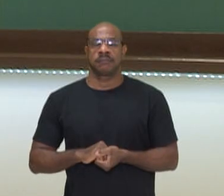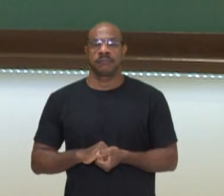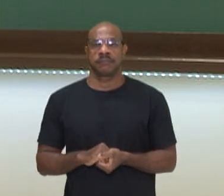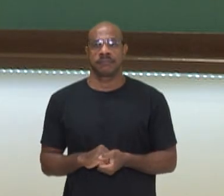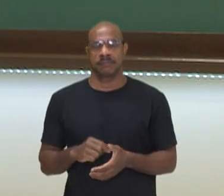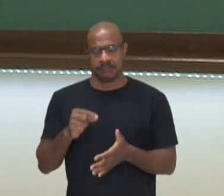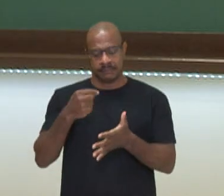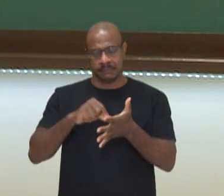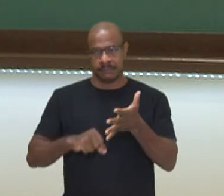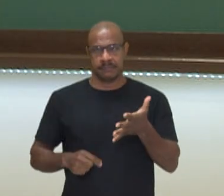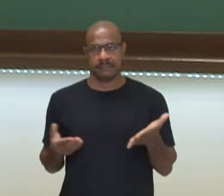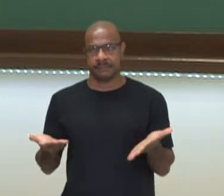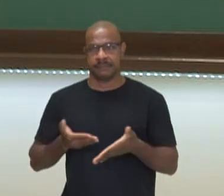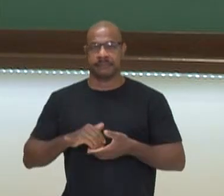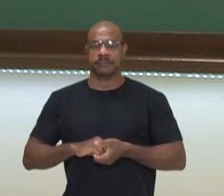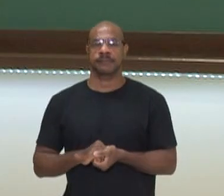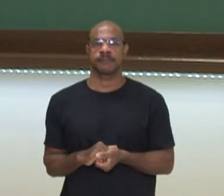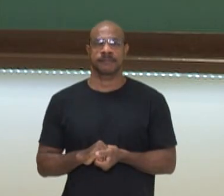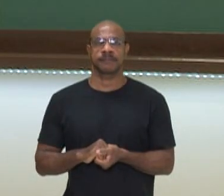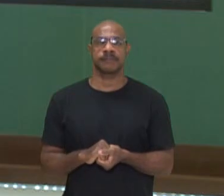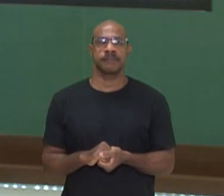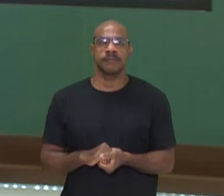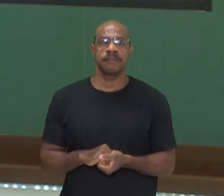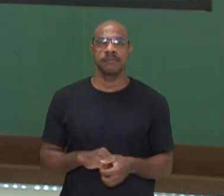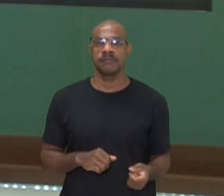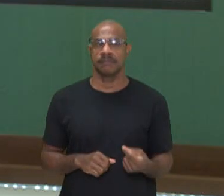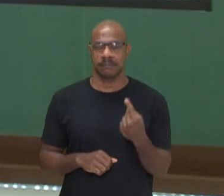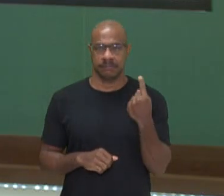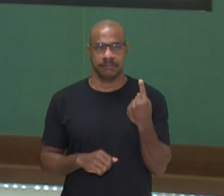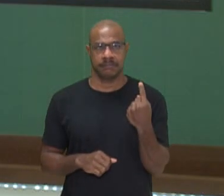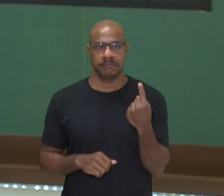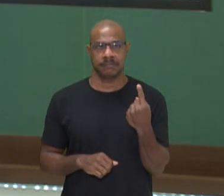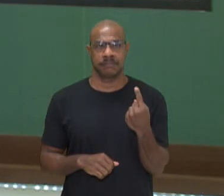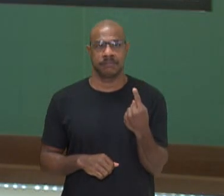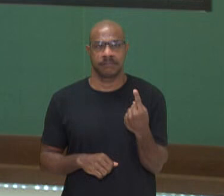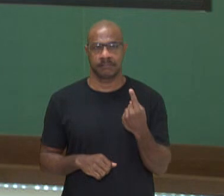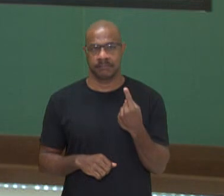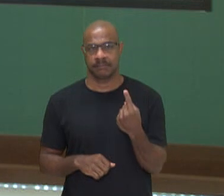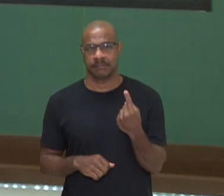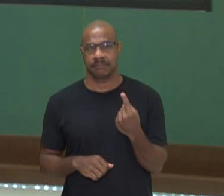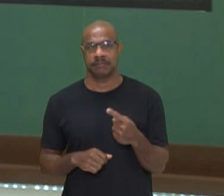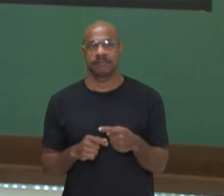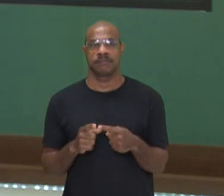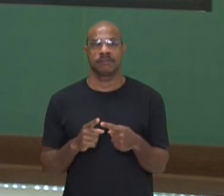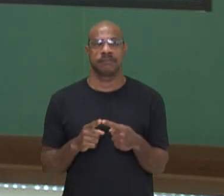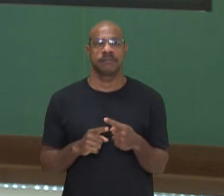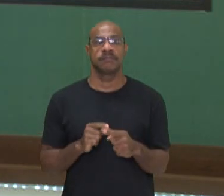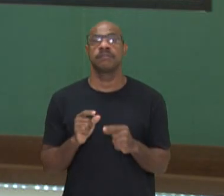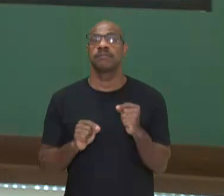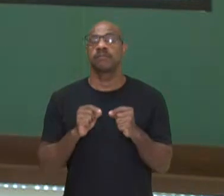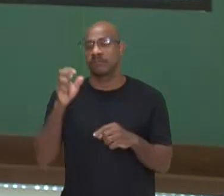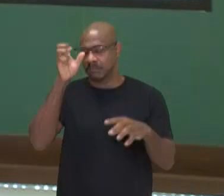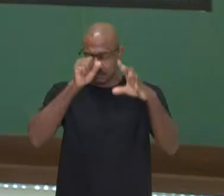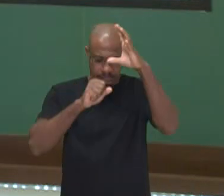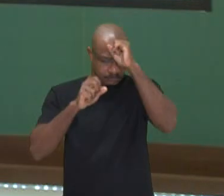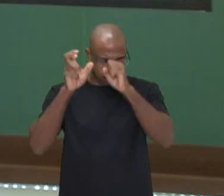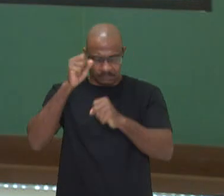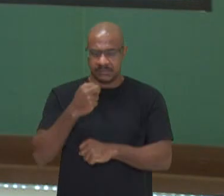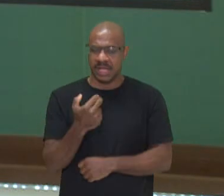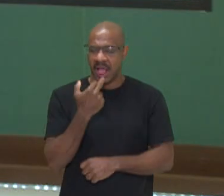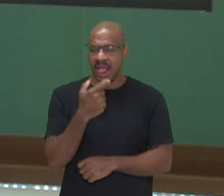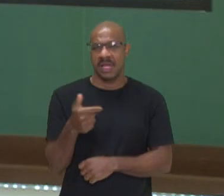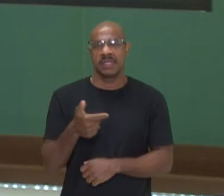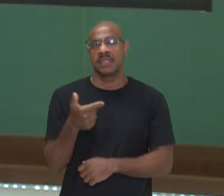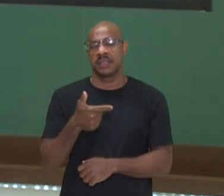Corrigindo então aqui a nossa tarefa, vamos ver? Number 1. What does learning a new language allow us? O que aprender uma segunda língua